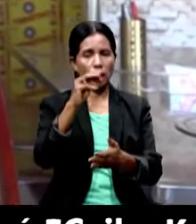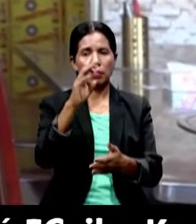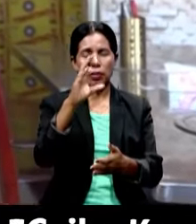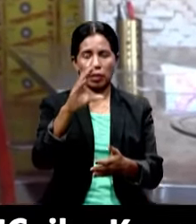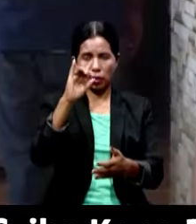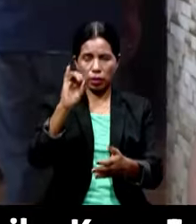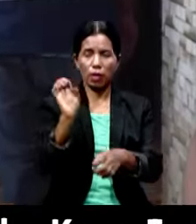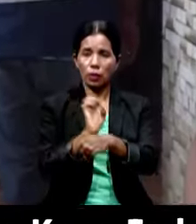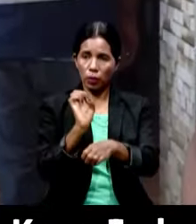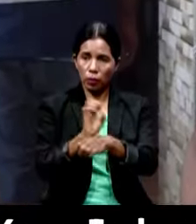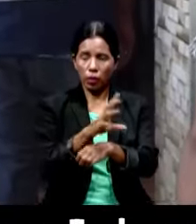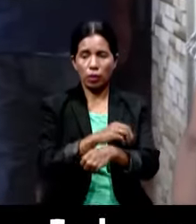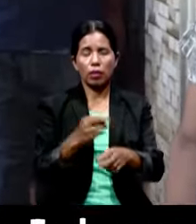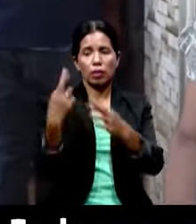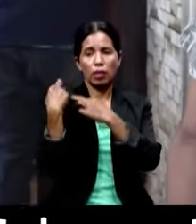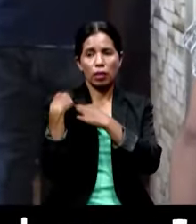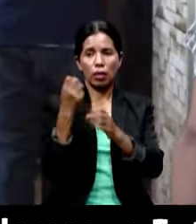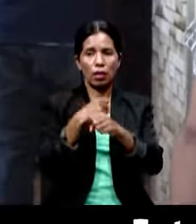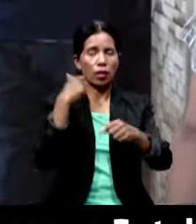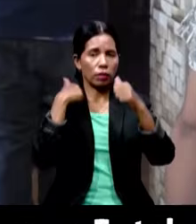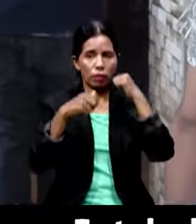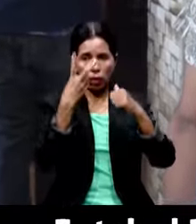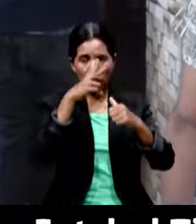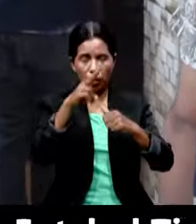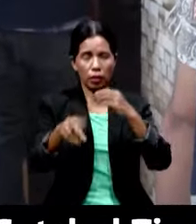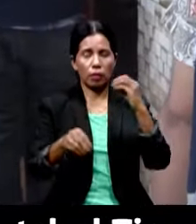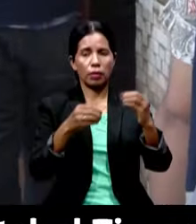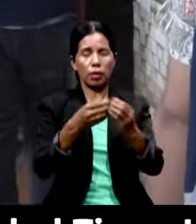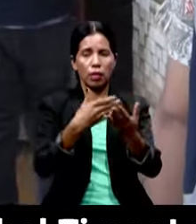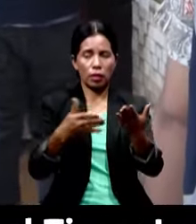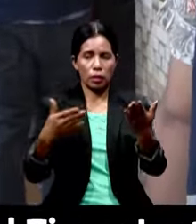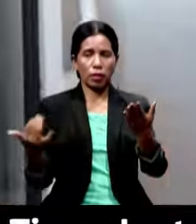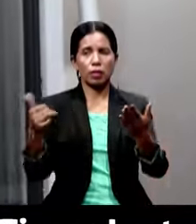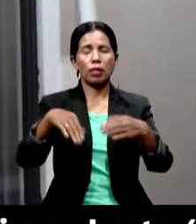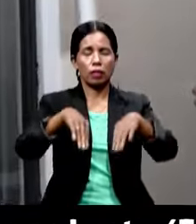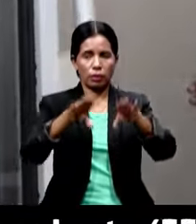Assunto Econômico, onde a papel halo atividade controlo ba qualidade produto comercial.